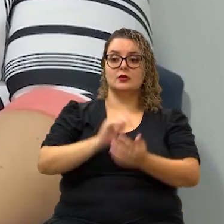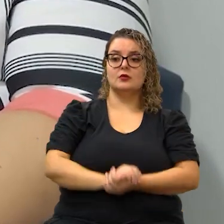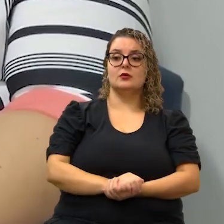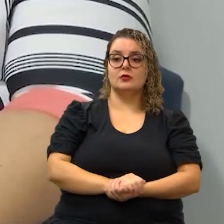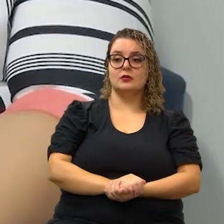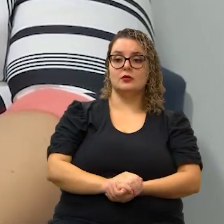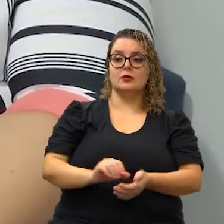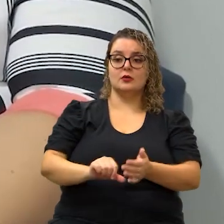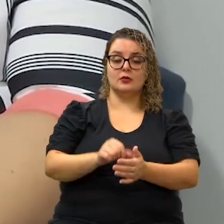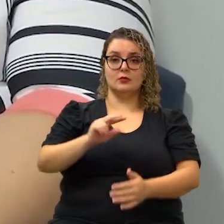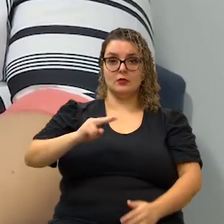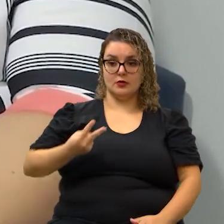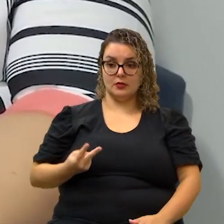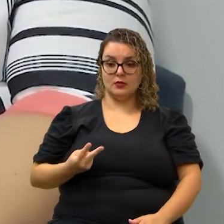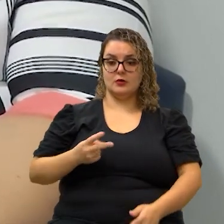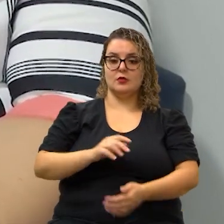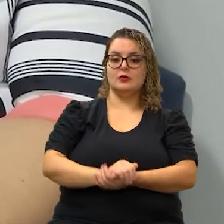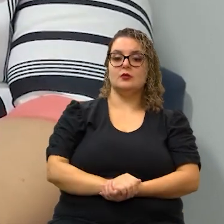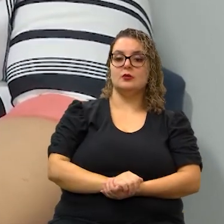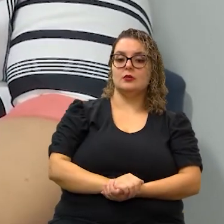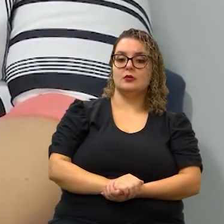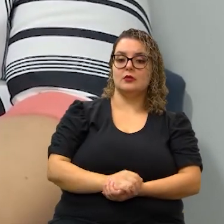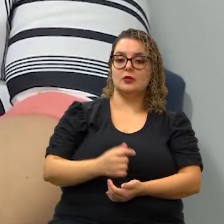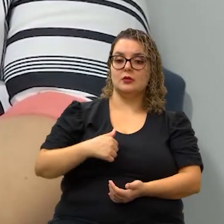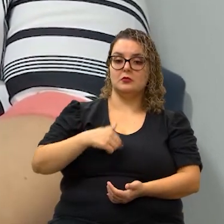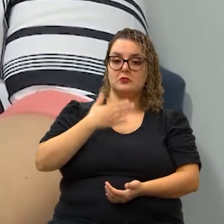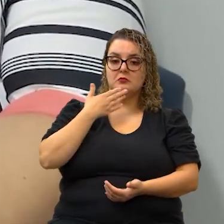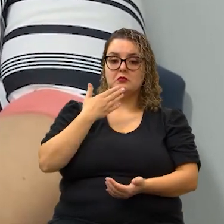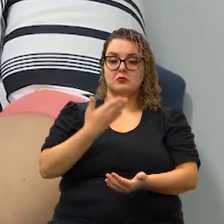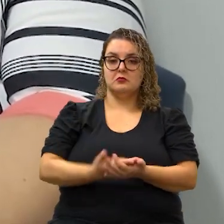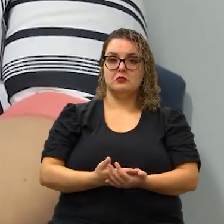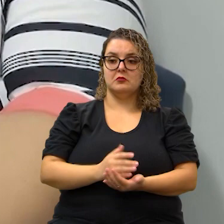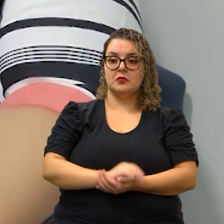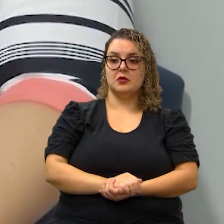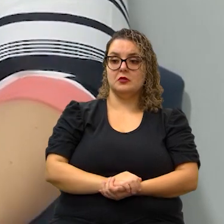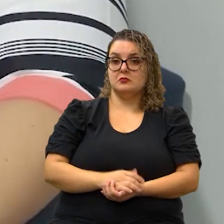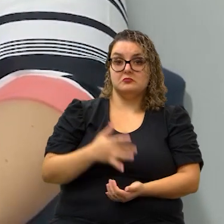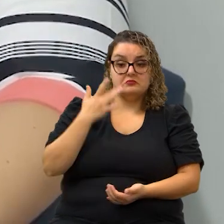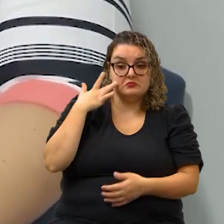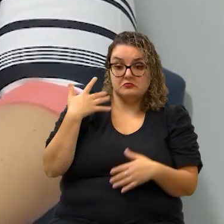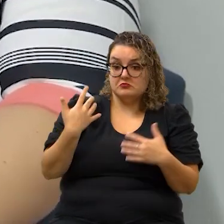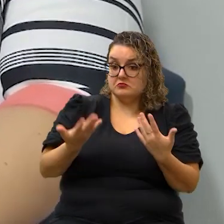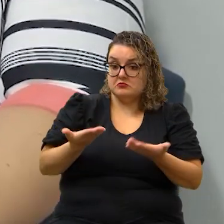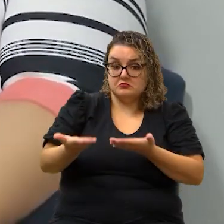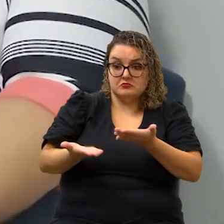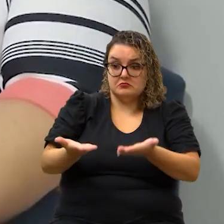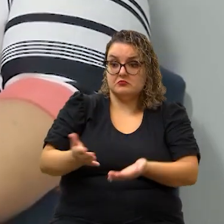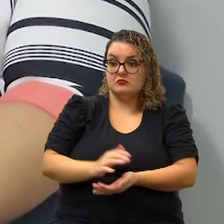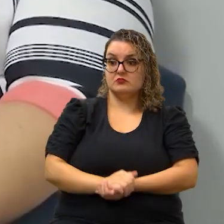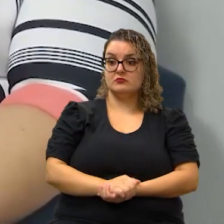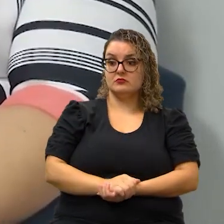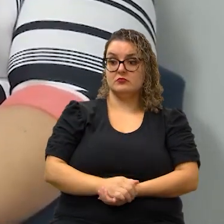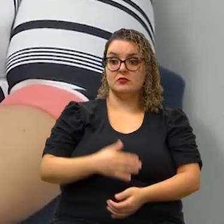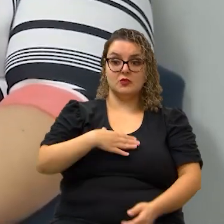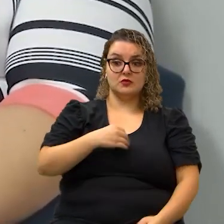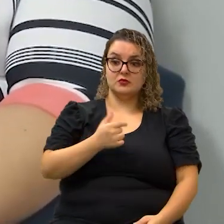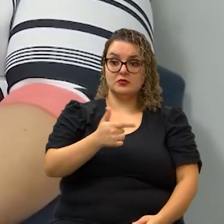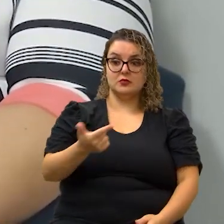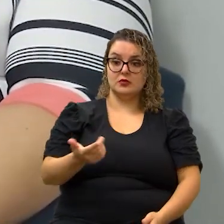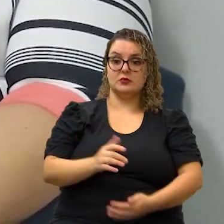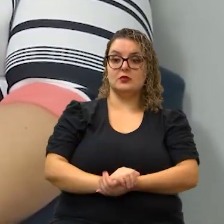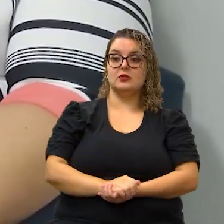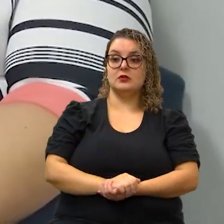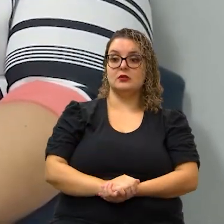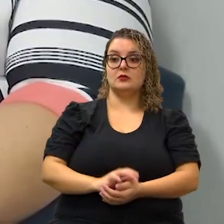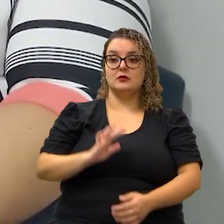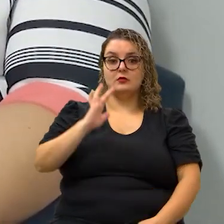encefalopatia, eu fiquei assustada porque eu não sabia lidar com aquilo, nem meus filhos. Eu achava que era um AVC,